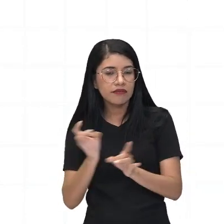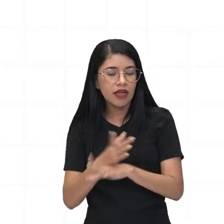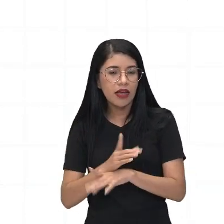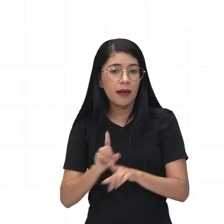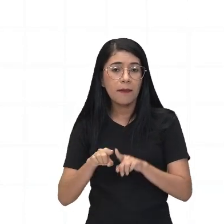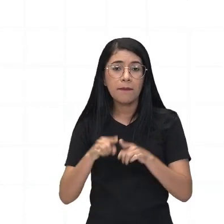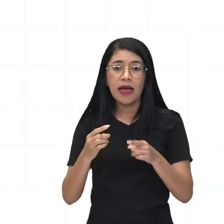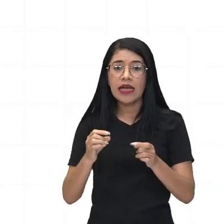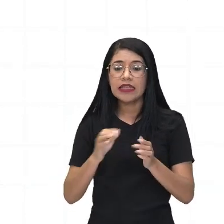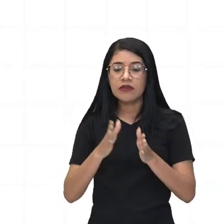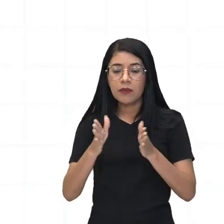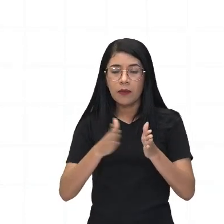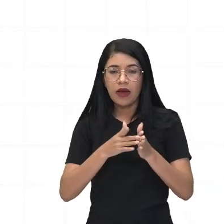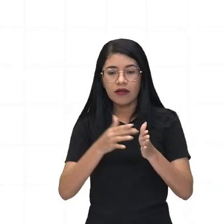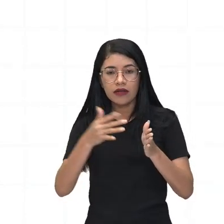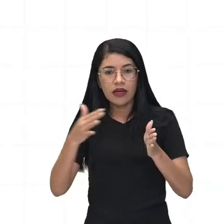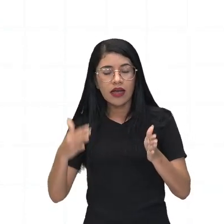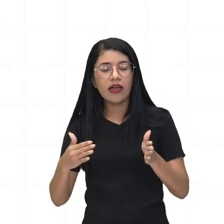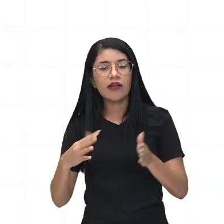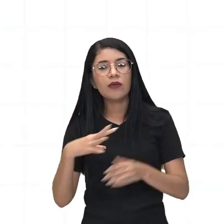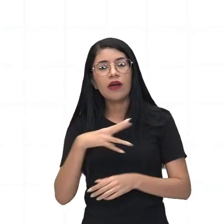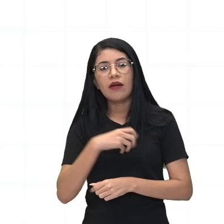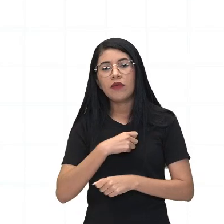enquanto ele durar, ele vai ser o maior dos